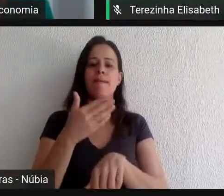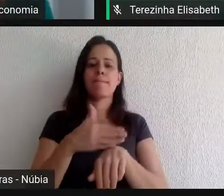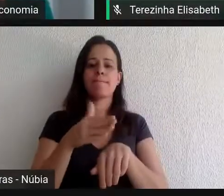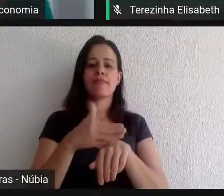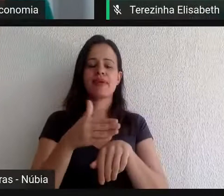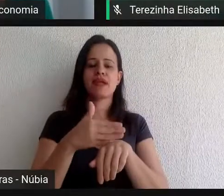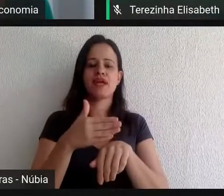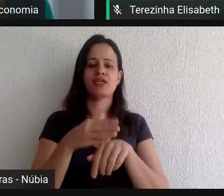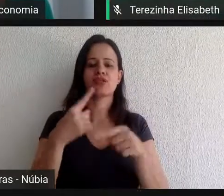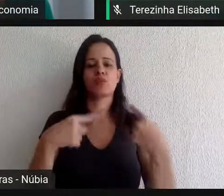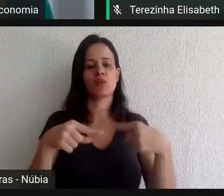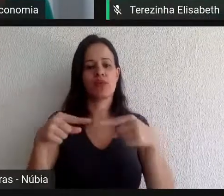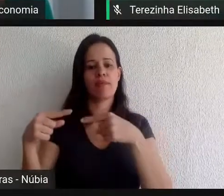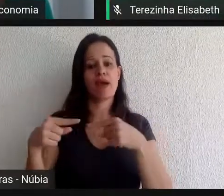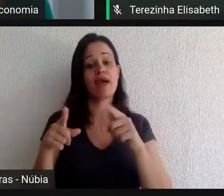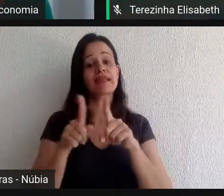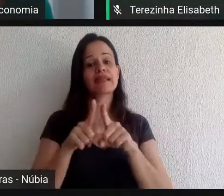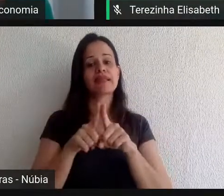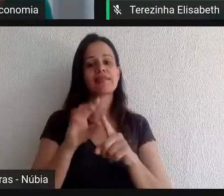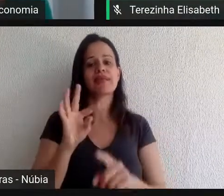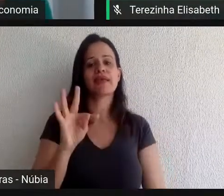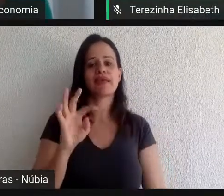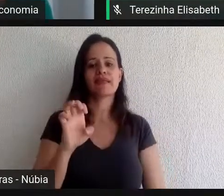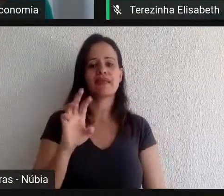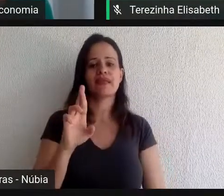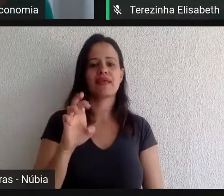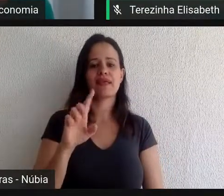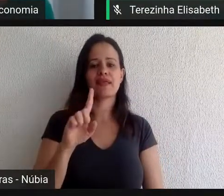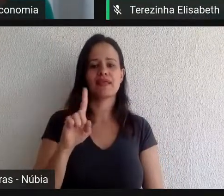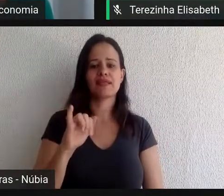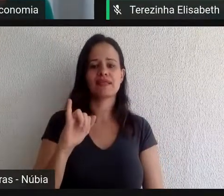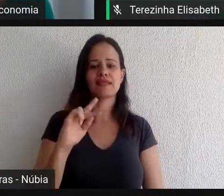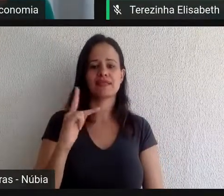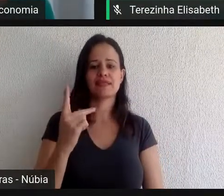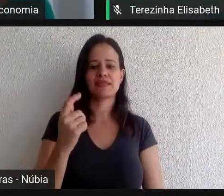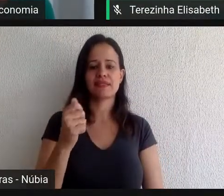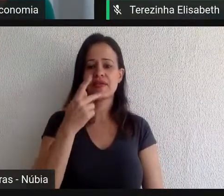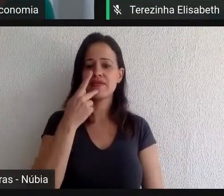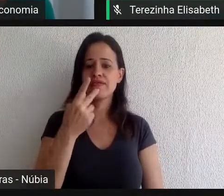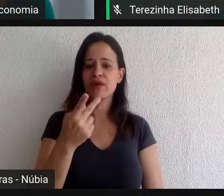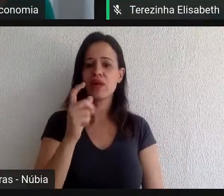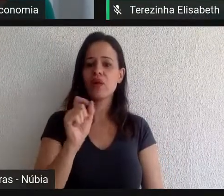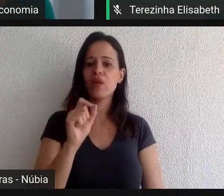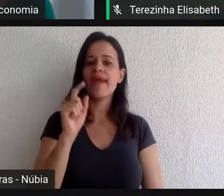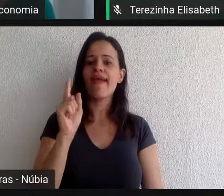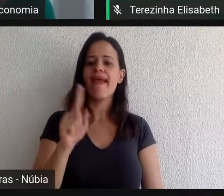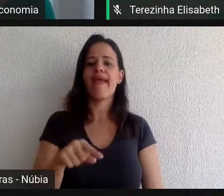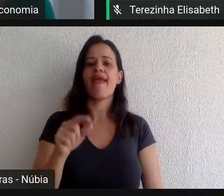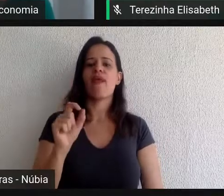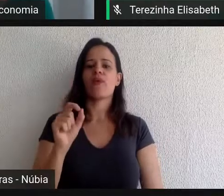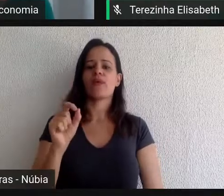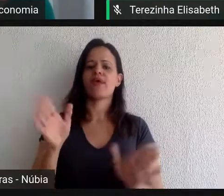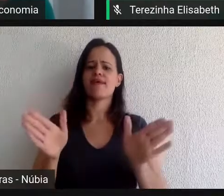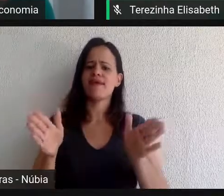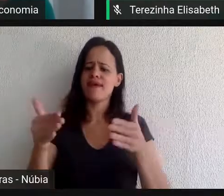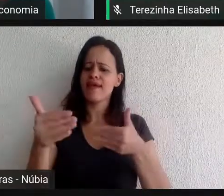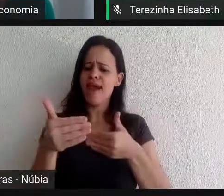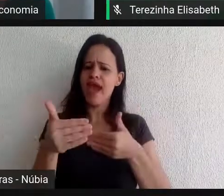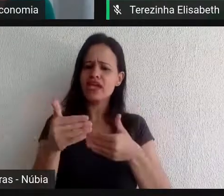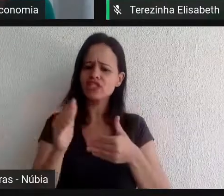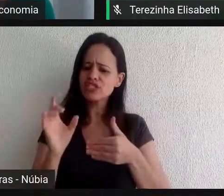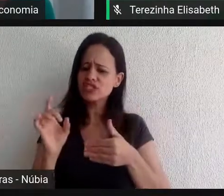debate e, como a Terezinha bem falou, e eu acho que traduz muito bem, é uma caixa de ferramentas. Para cada